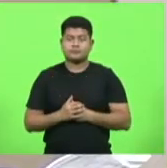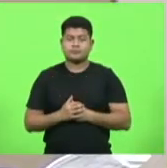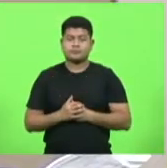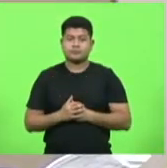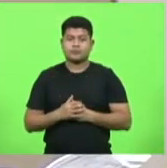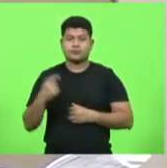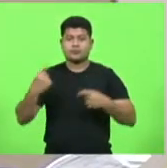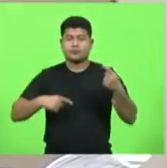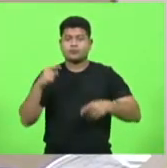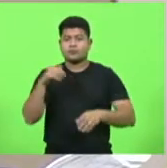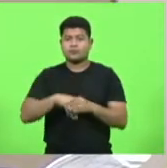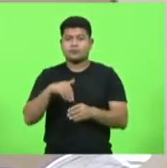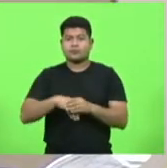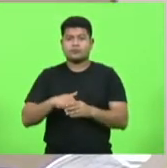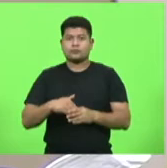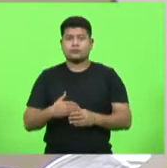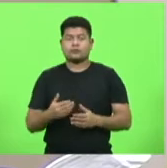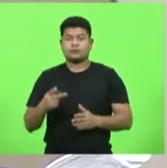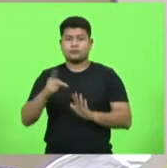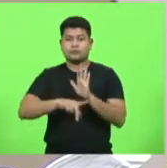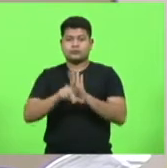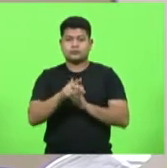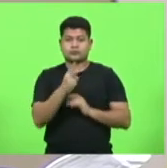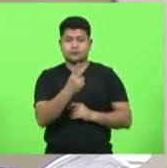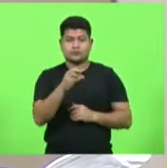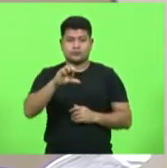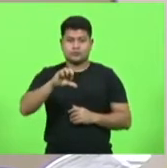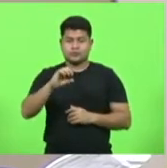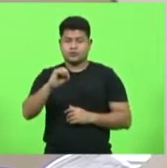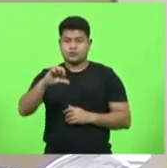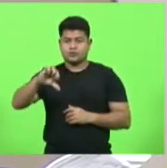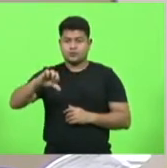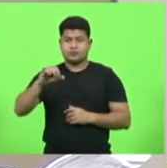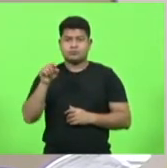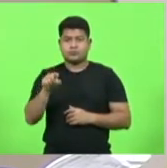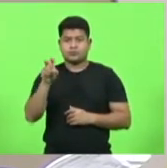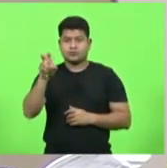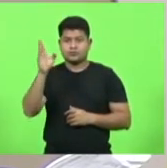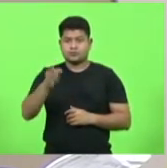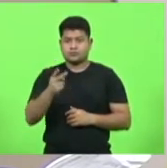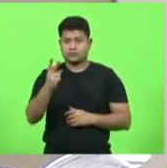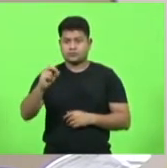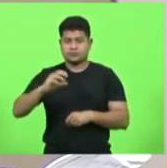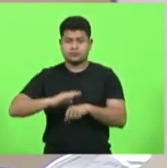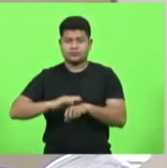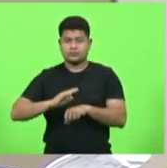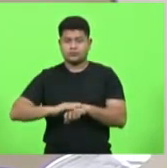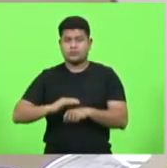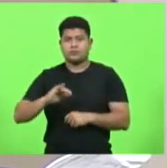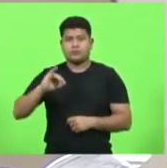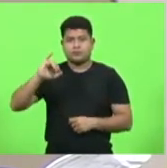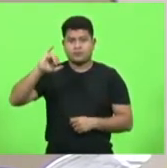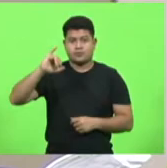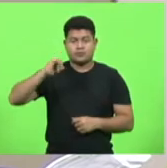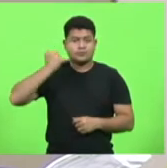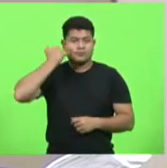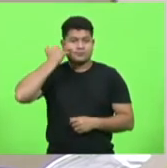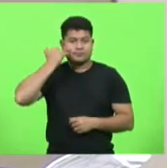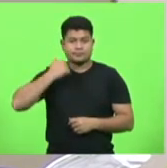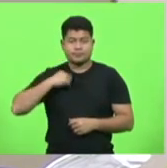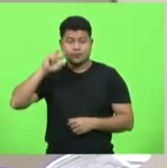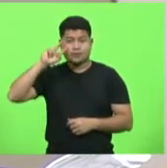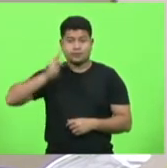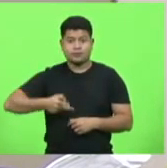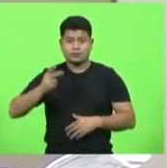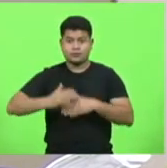Discussão e votação em turno único do projeto de lei 209.5/2020, autor deputado Gessé Lopes, dispõe sobre o reconhecimento da atividade